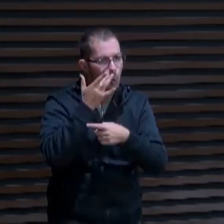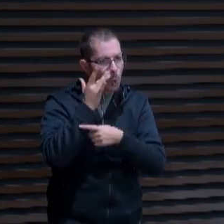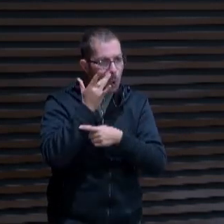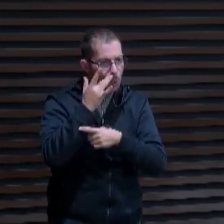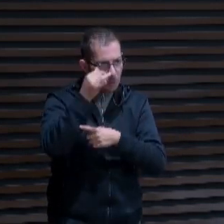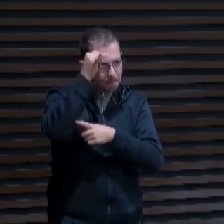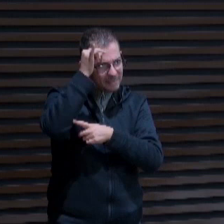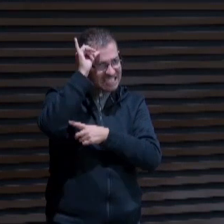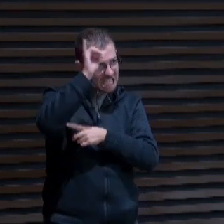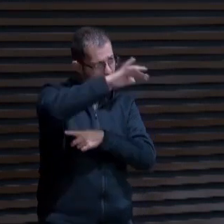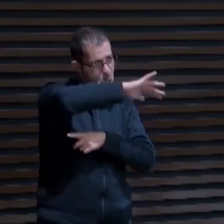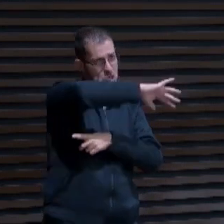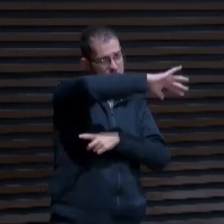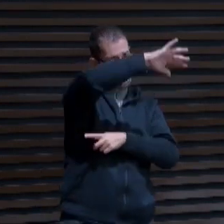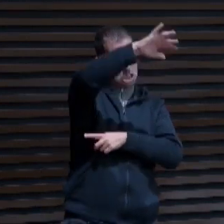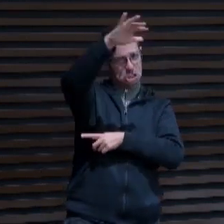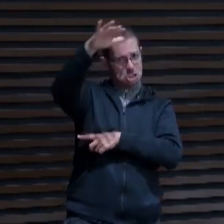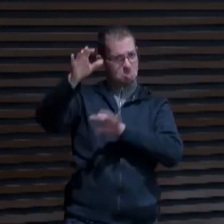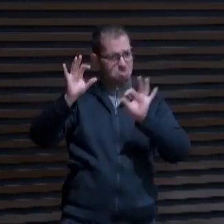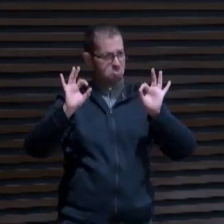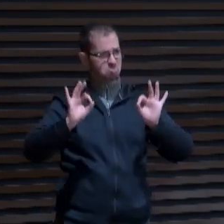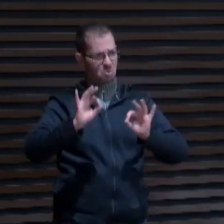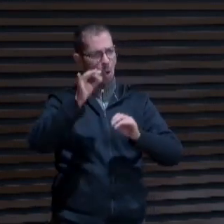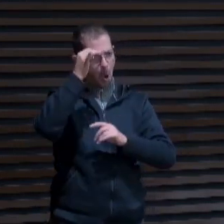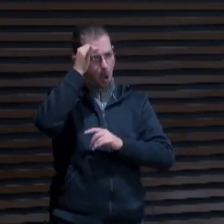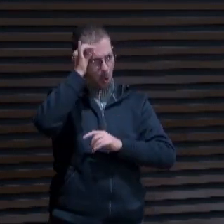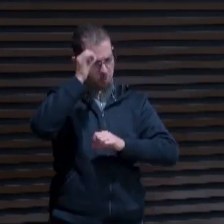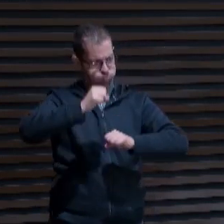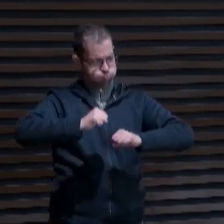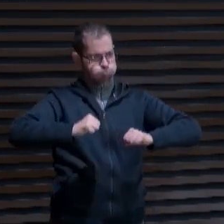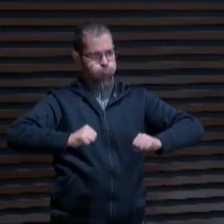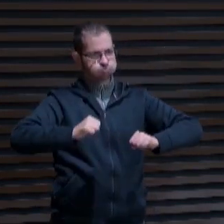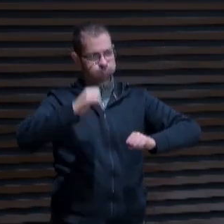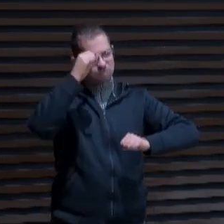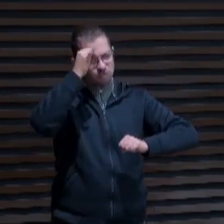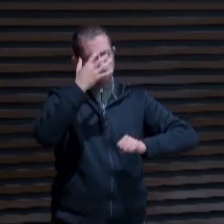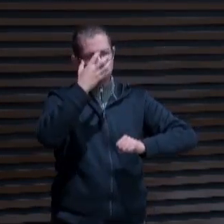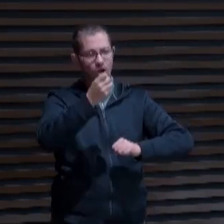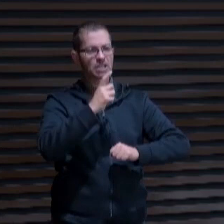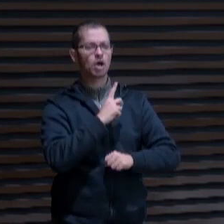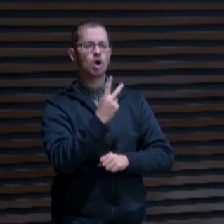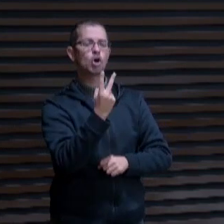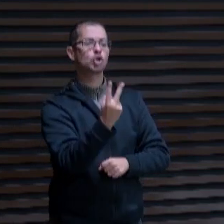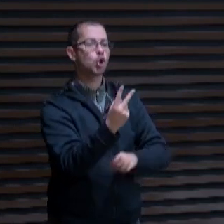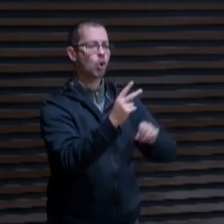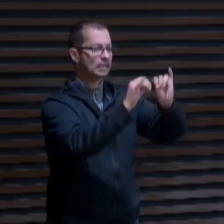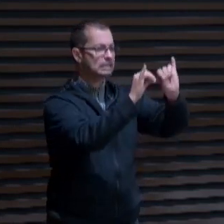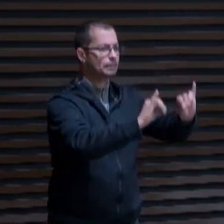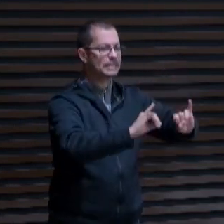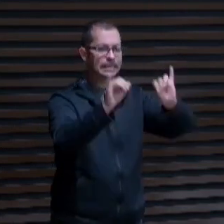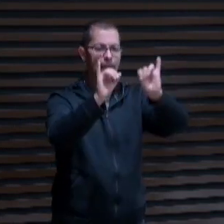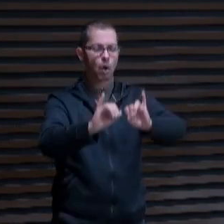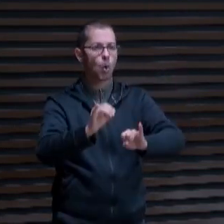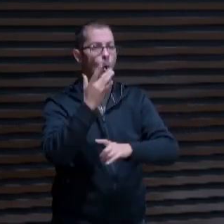novamente. E ele diz assim, basta de vocês subirem para Jerusalém. Vês aqui tem teus deuses, ó Israel, que te